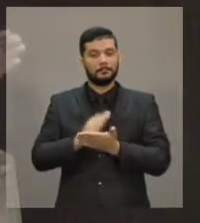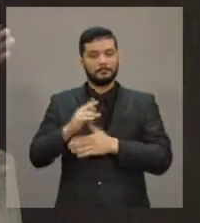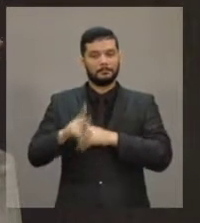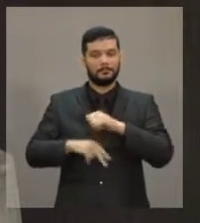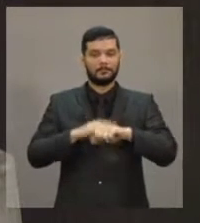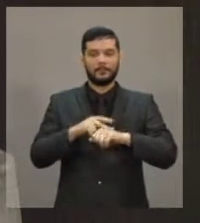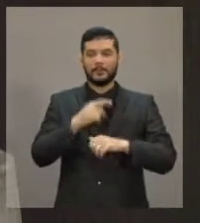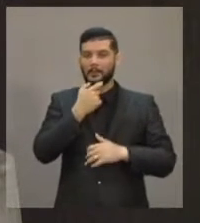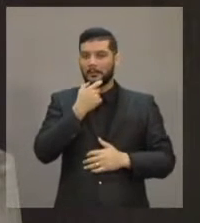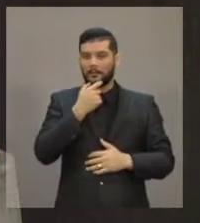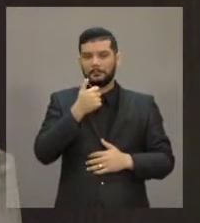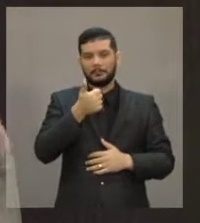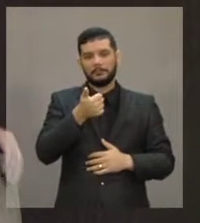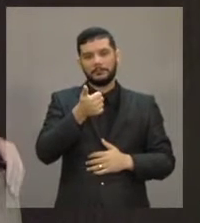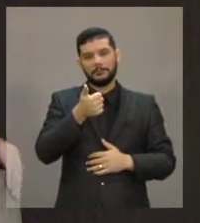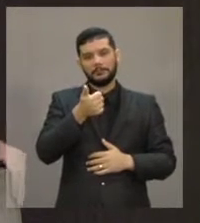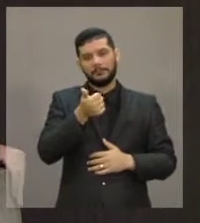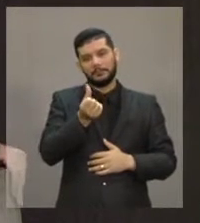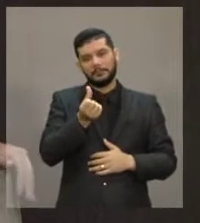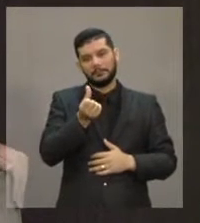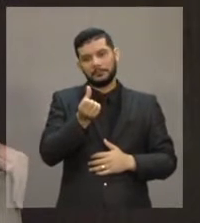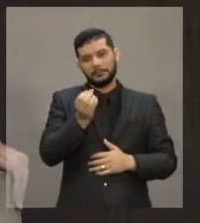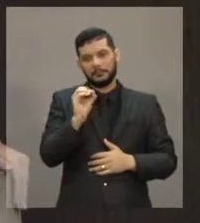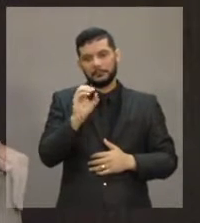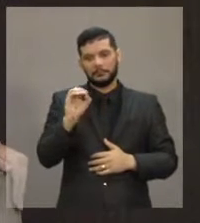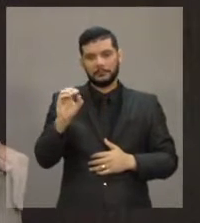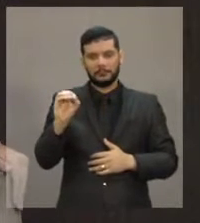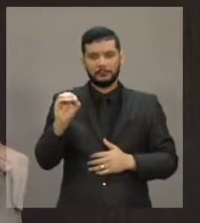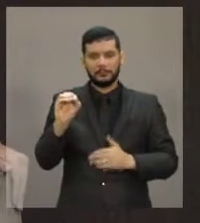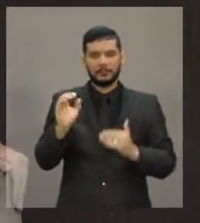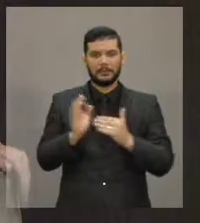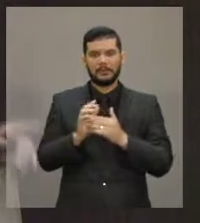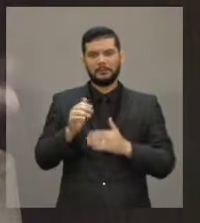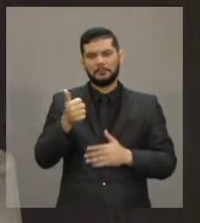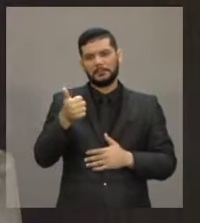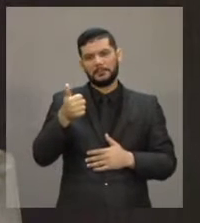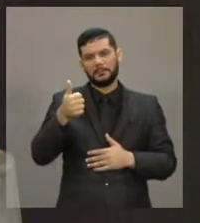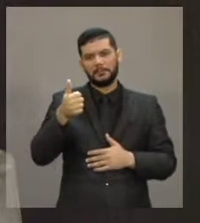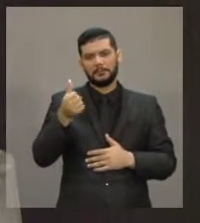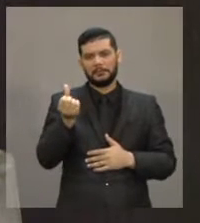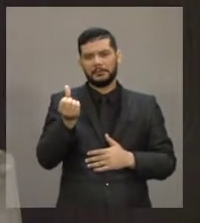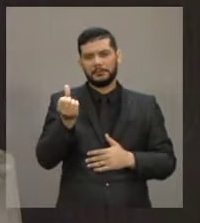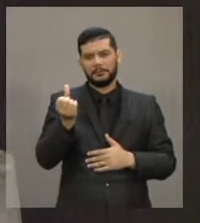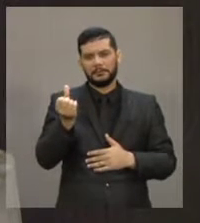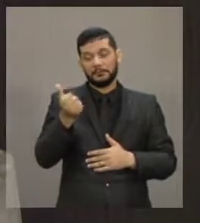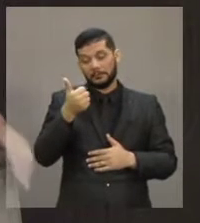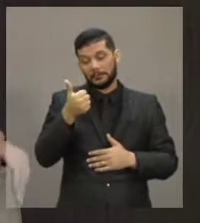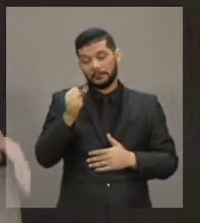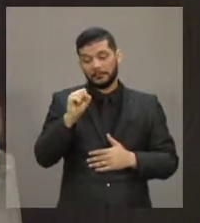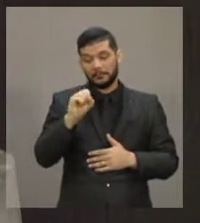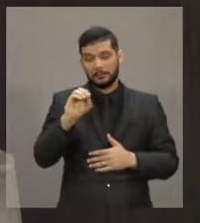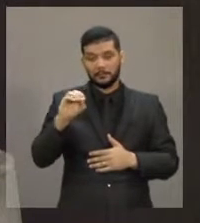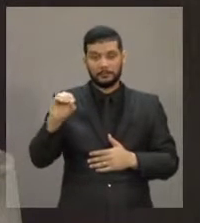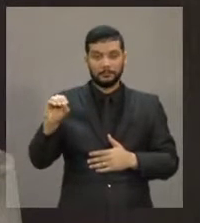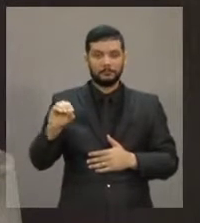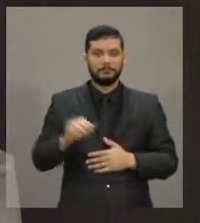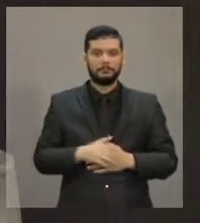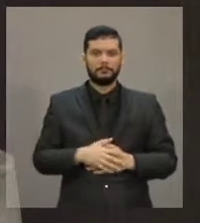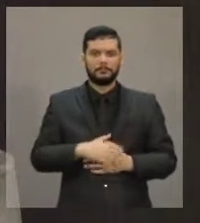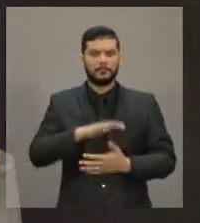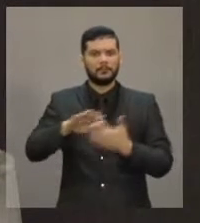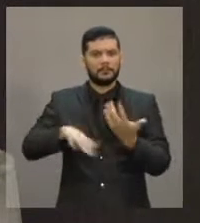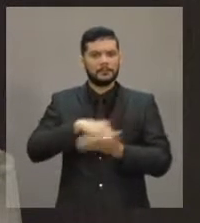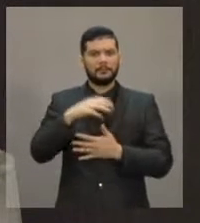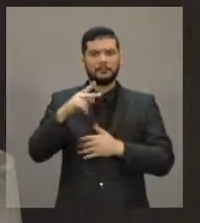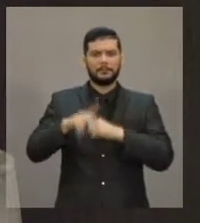1670, até todo o ciclo do século XVIII, em especial a Revolução Francesa, que é a mais conhecida, mas